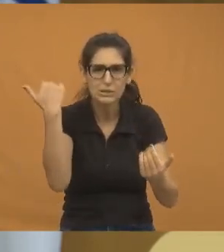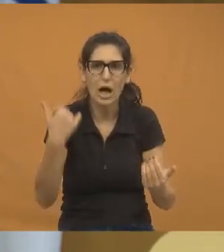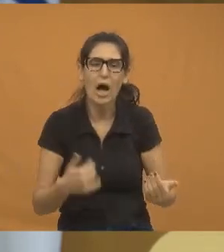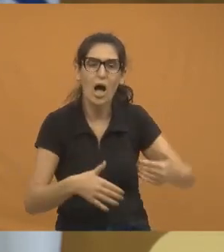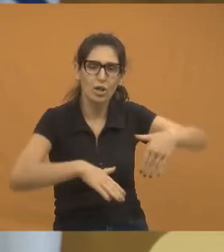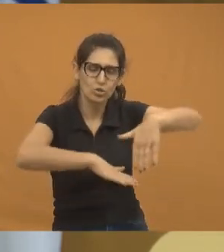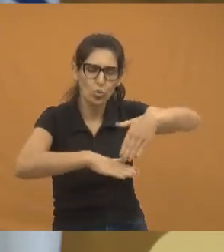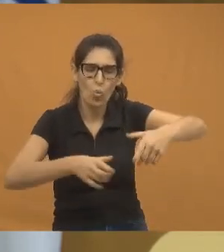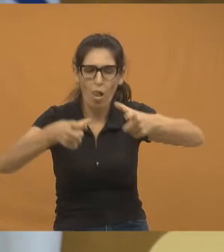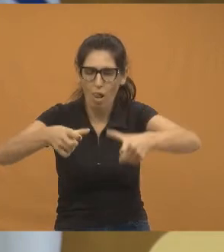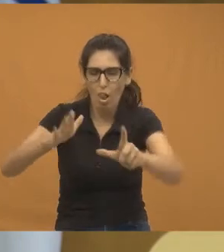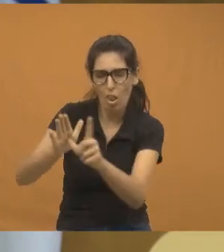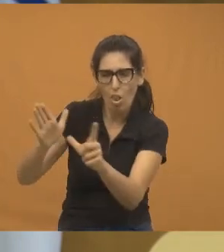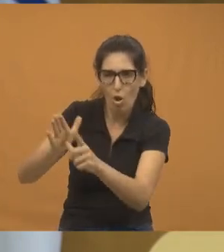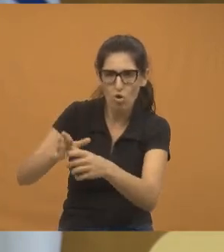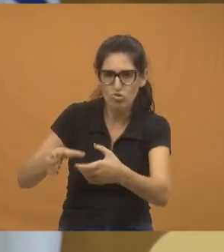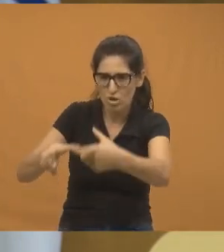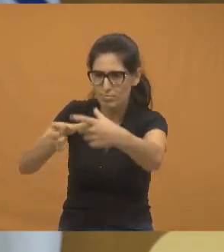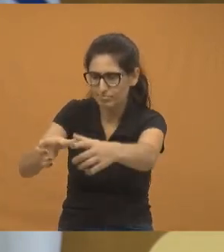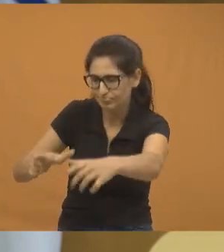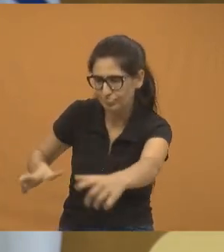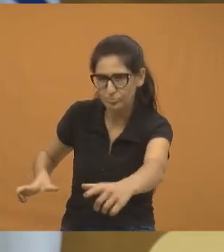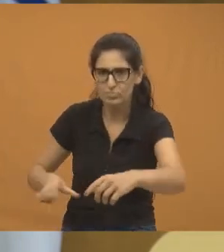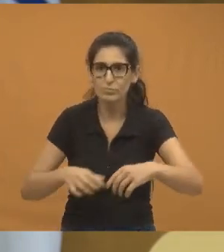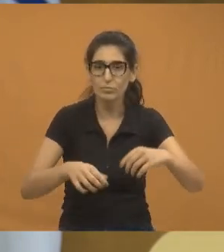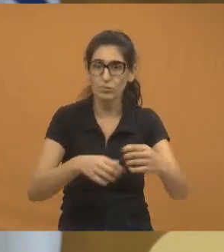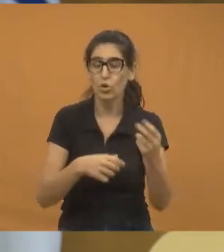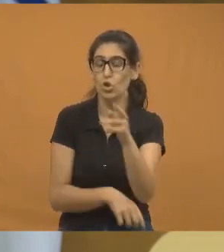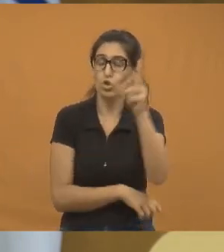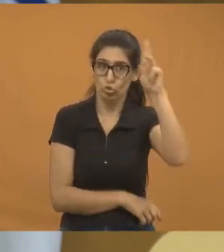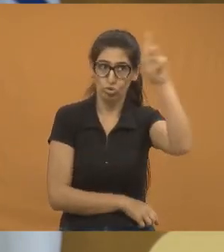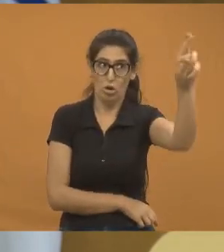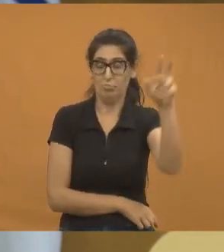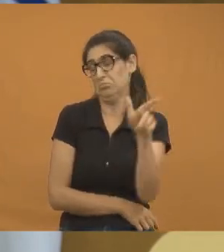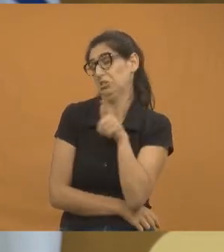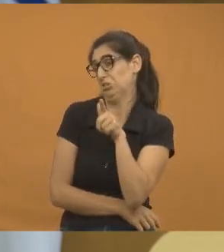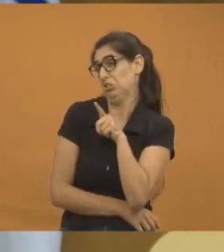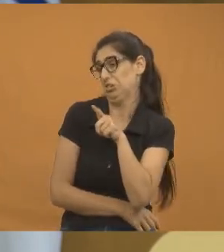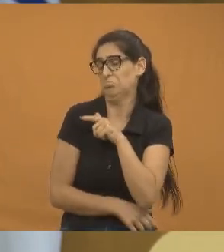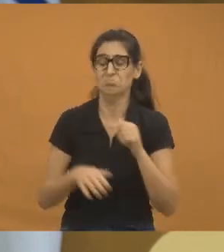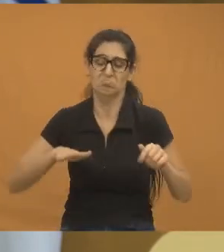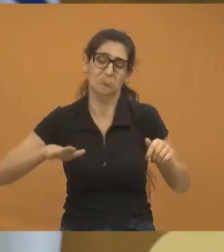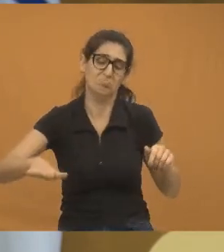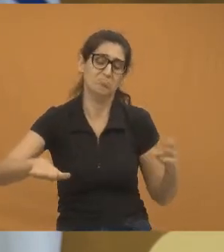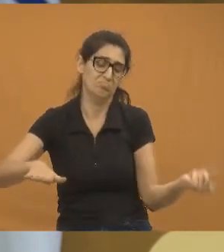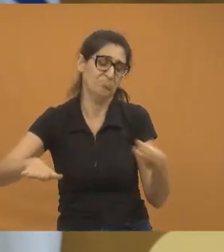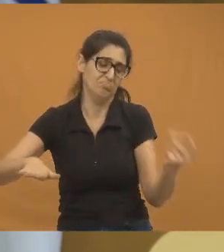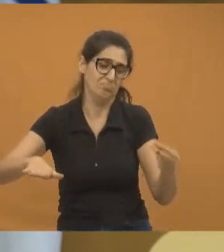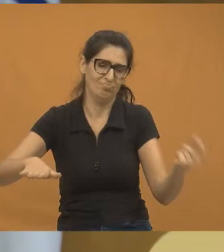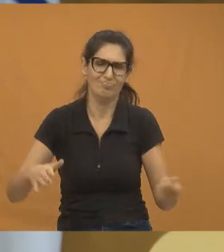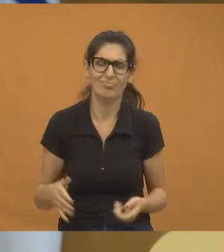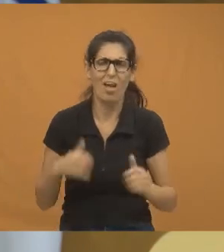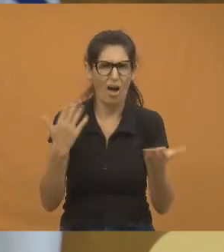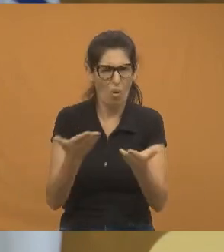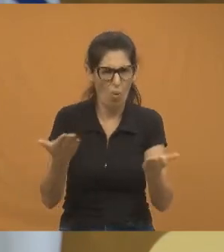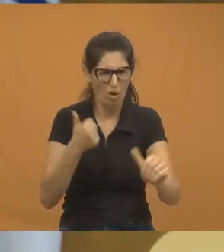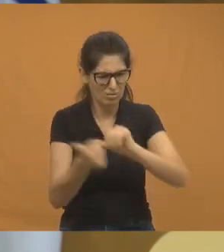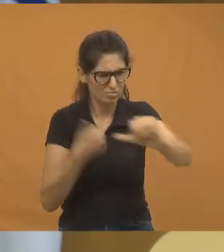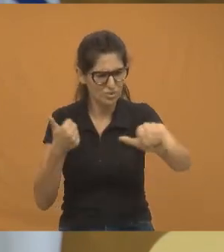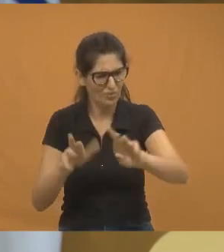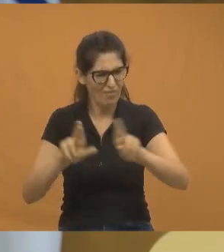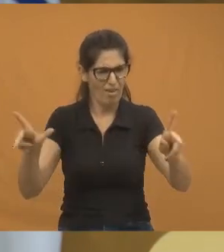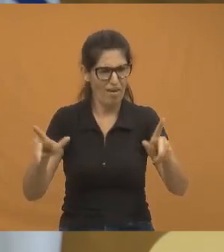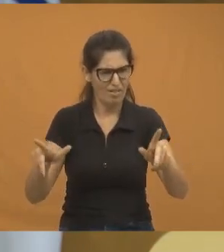vaga pro para o consumidor não ficava o dia inteiro lá porque não tinha prazo não tinha então sim essa conversa rodrigo não